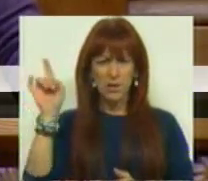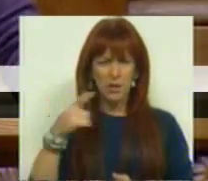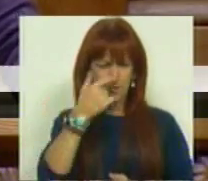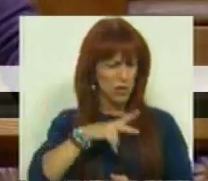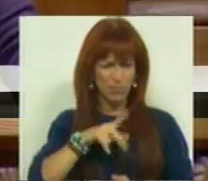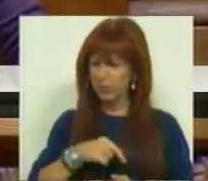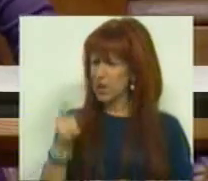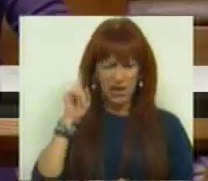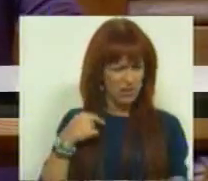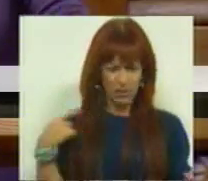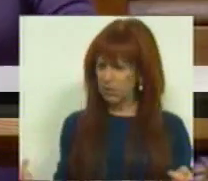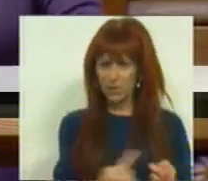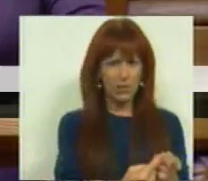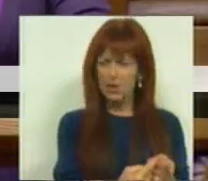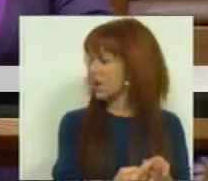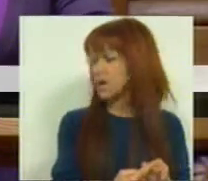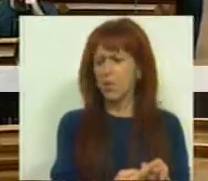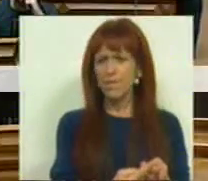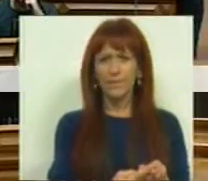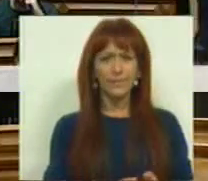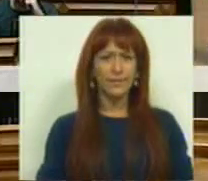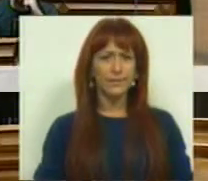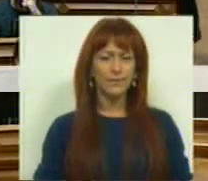os portugueses merecem.